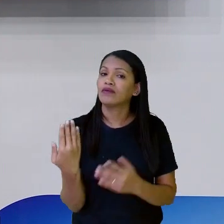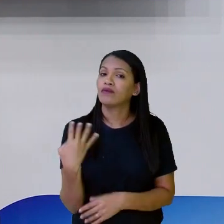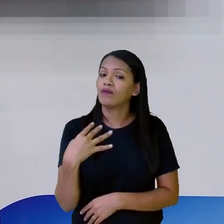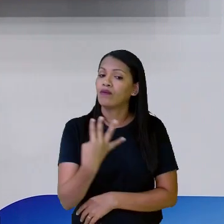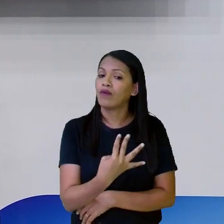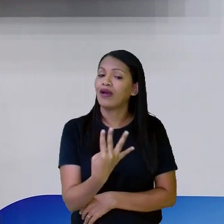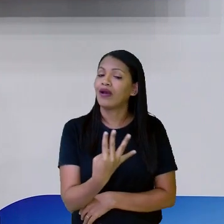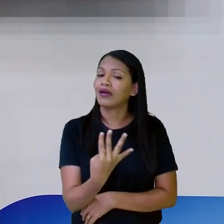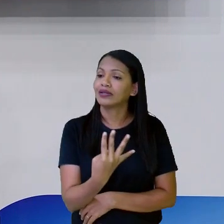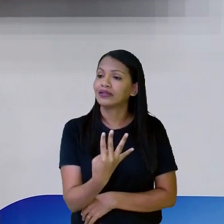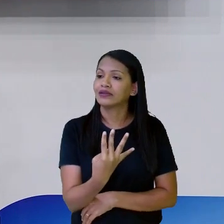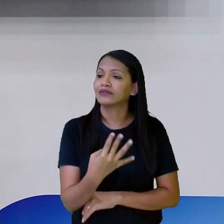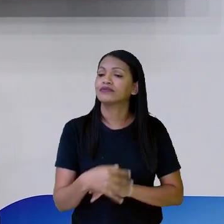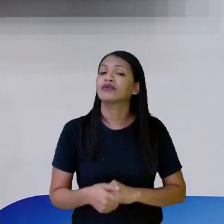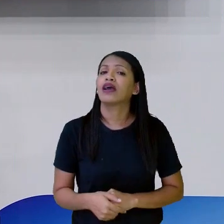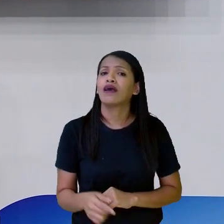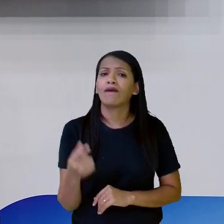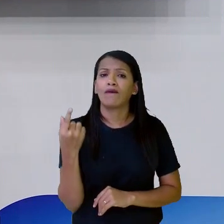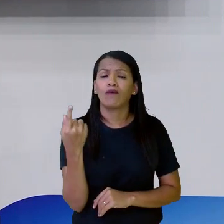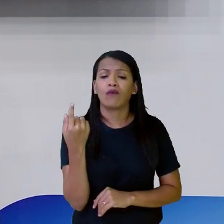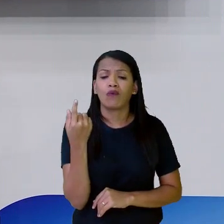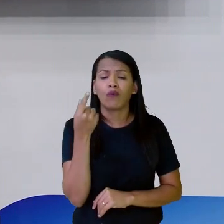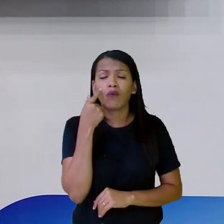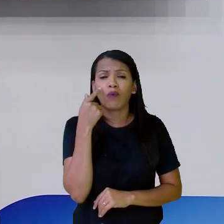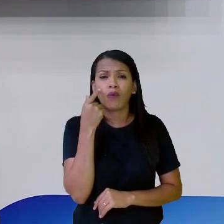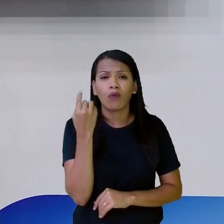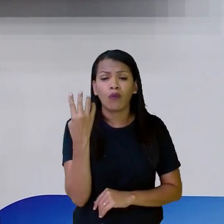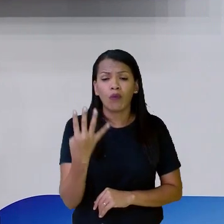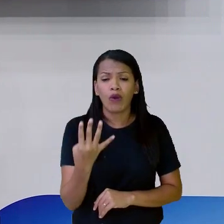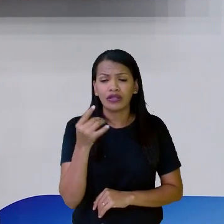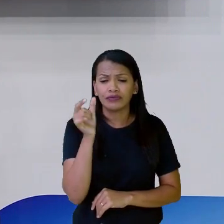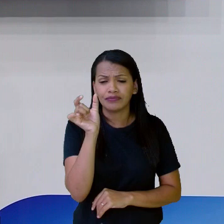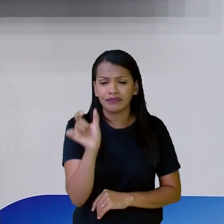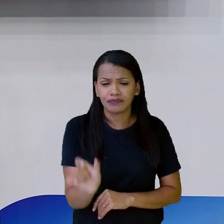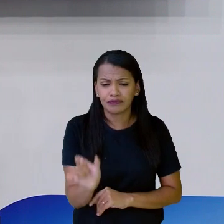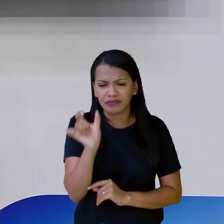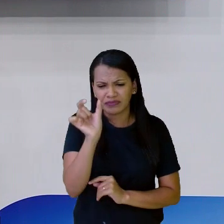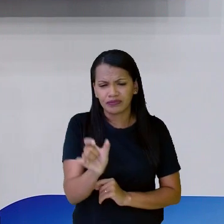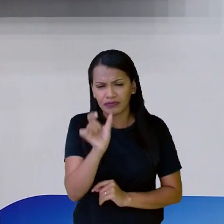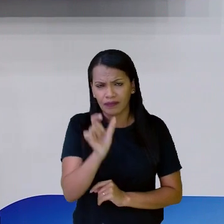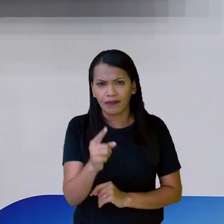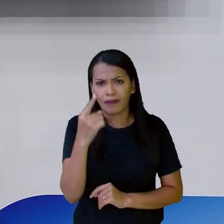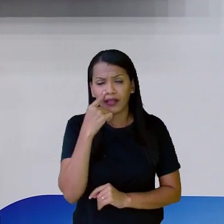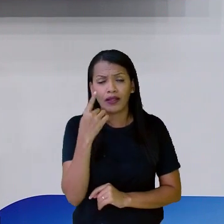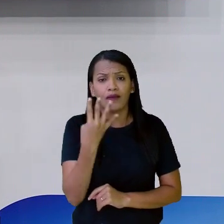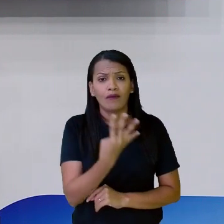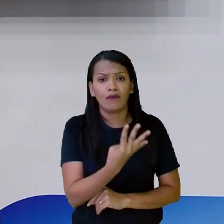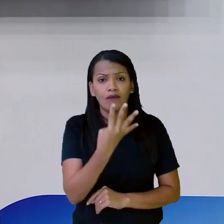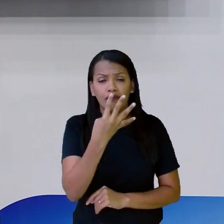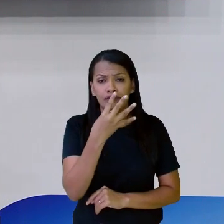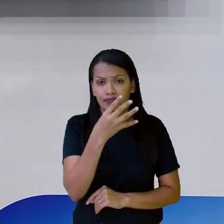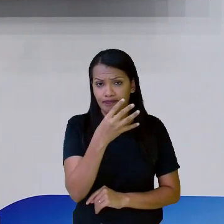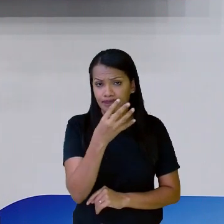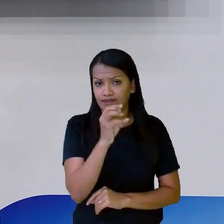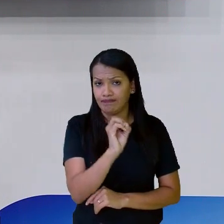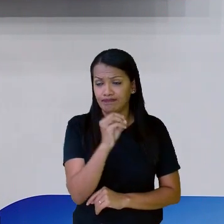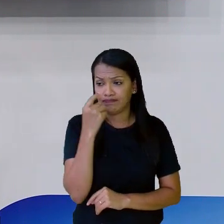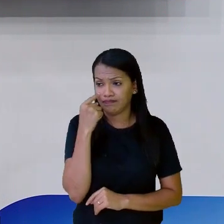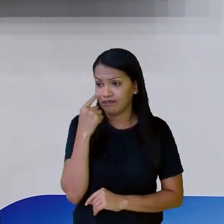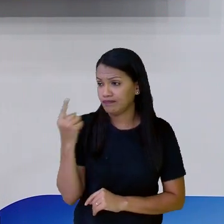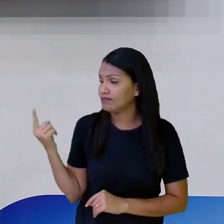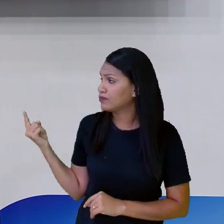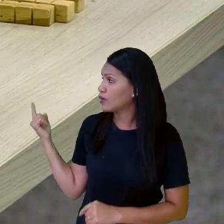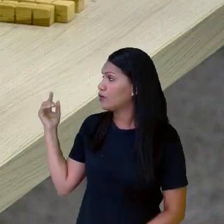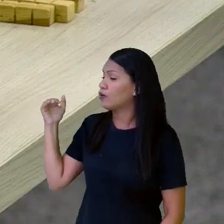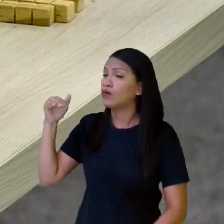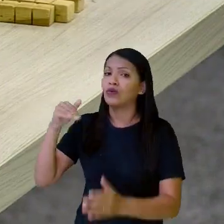vou precisar de 4 dezenas, ó. 10, 20, 30, 40. E por